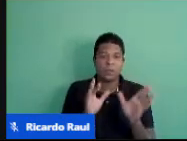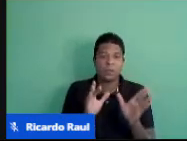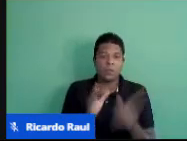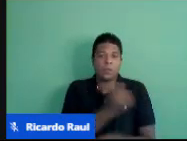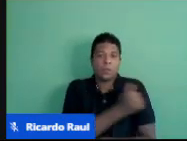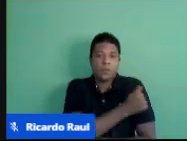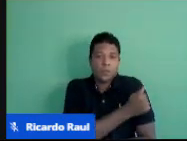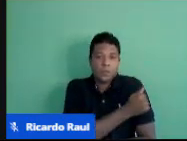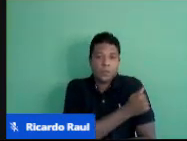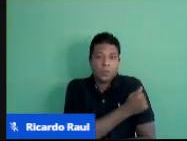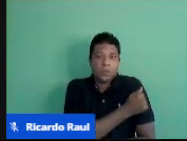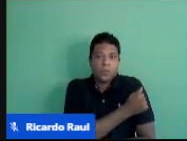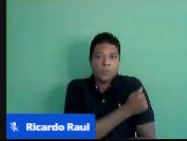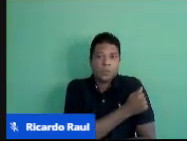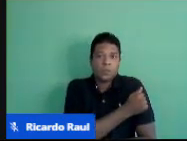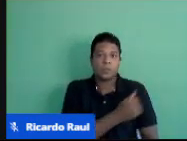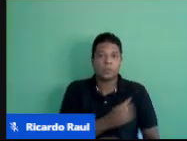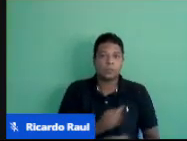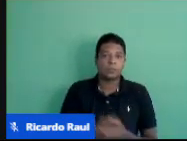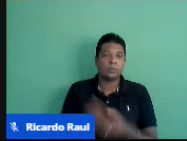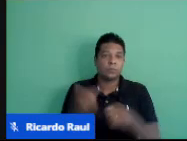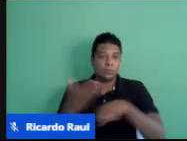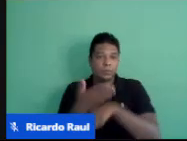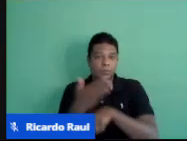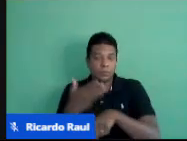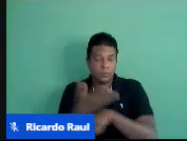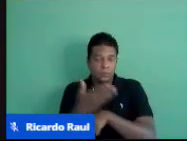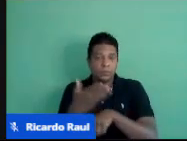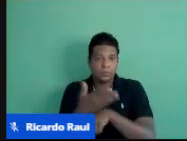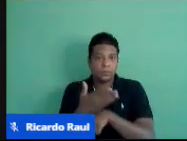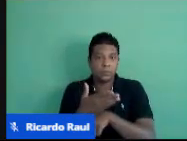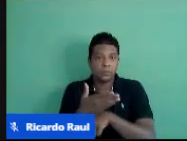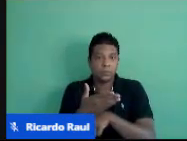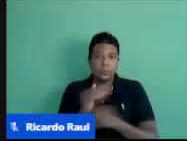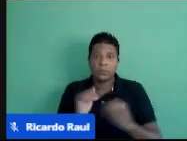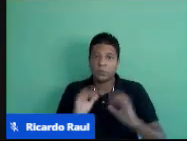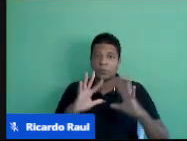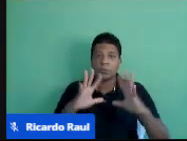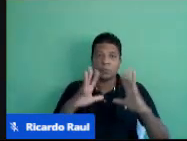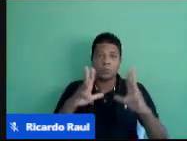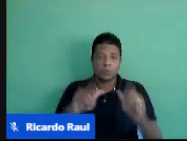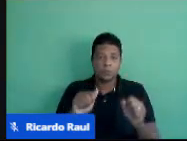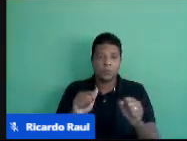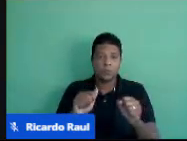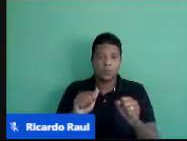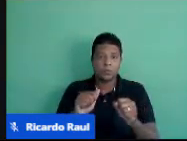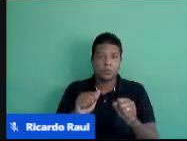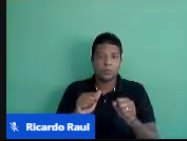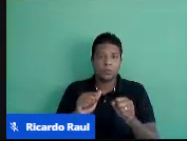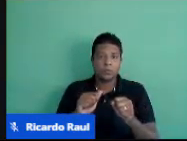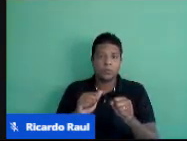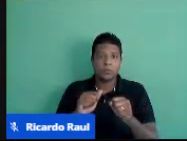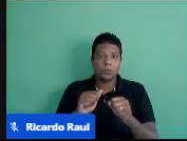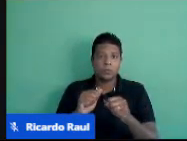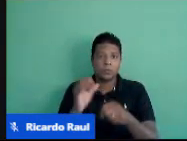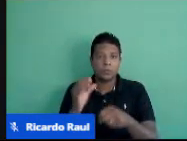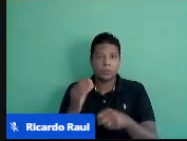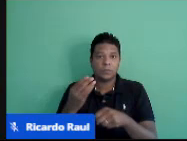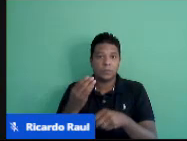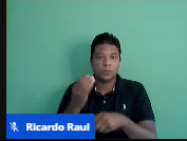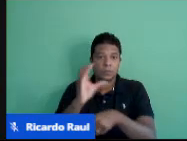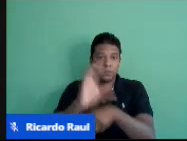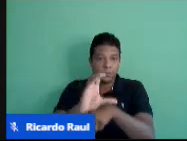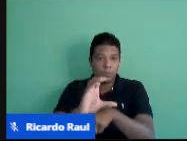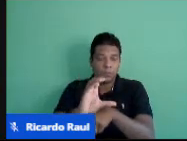o aluno consegue acessar o conteúdo, todo o conteúdo que foi postado desde o início do ano, né? Então isso facilita